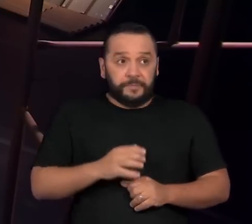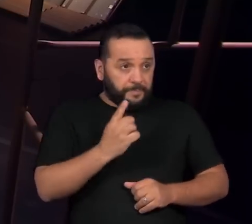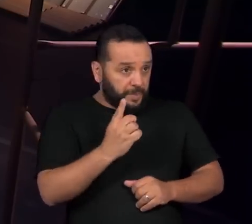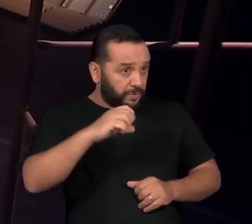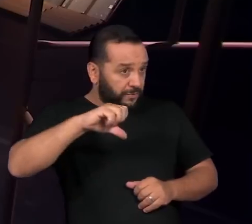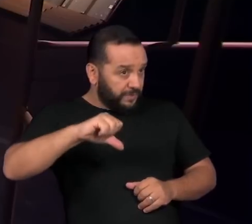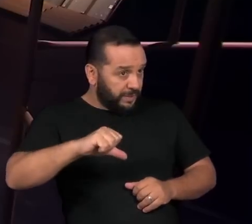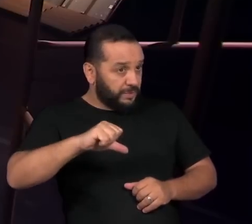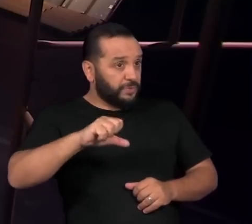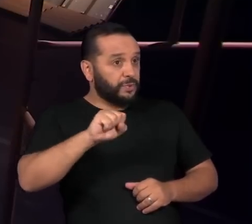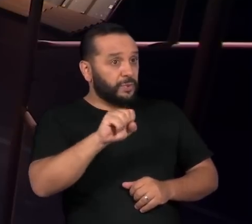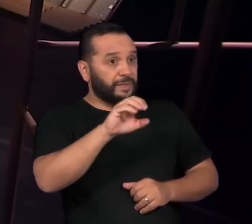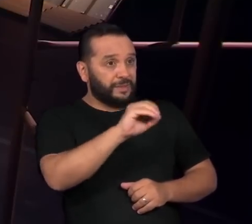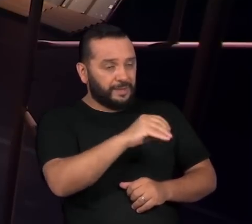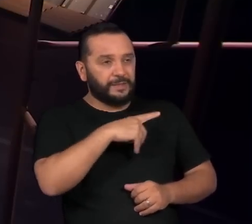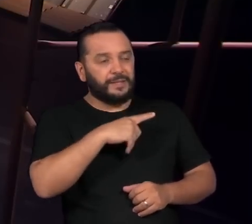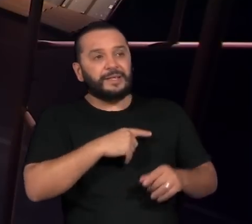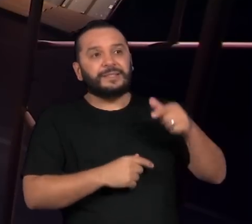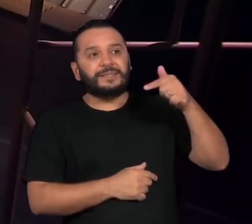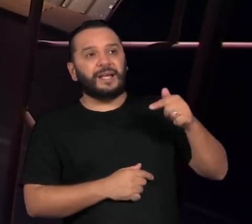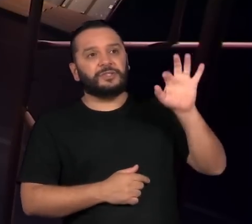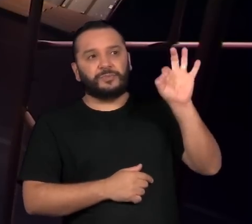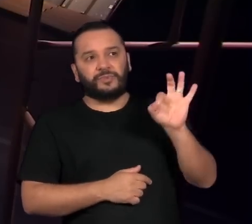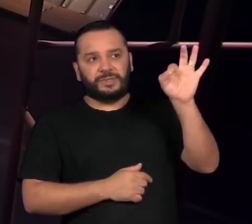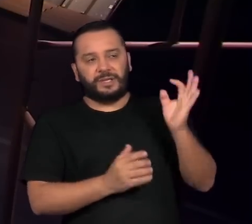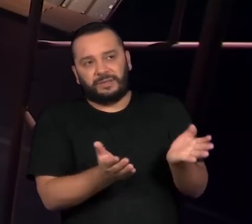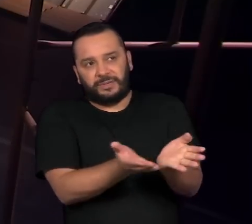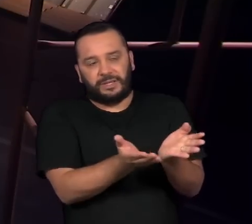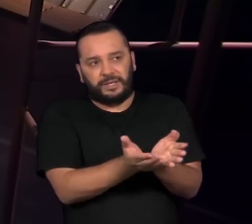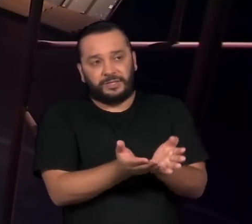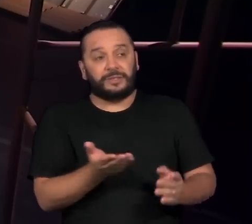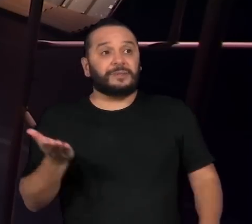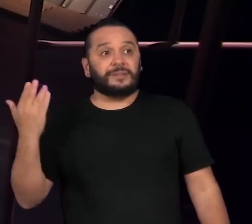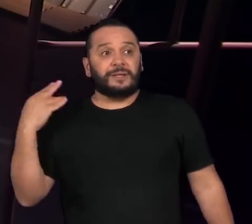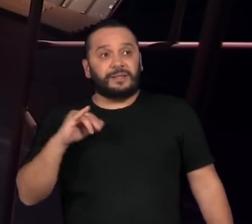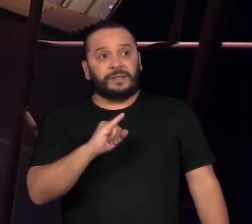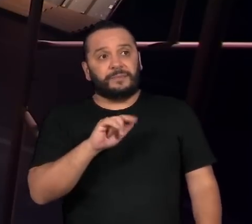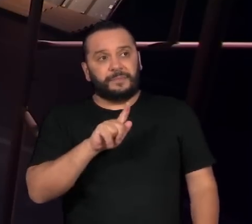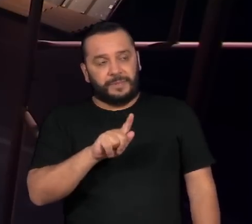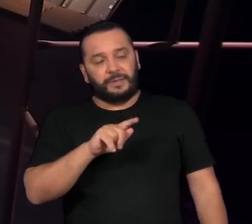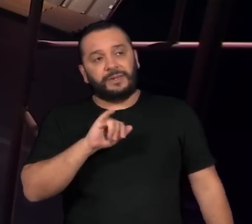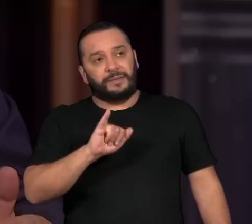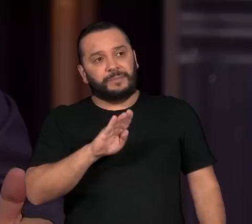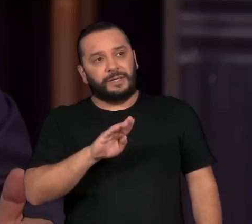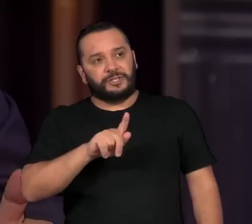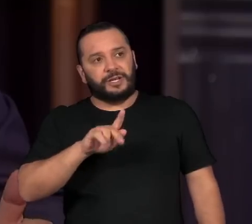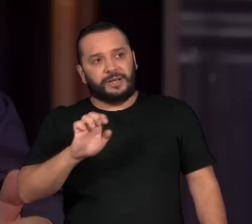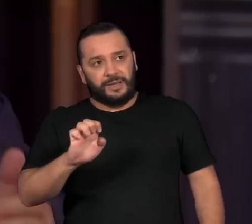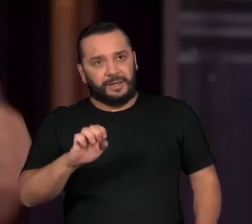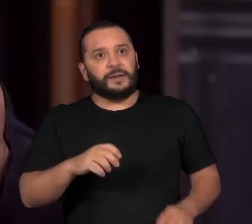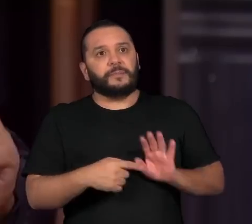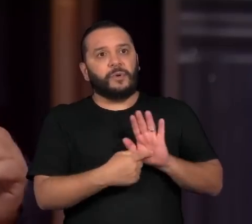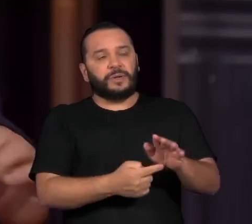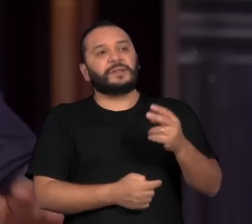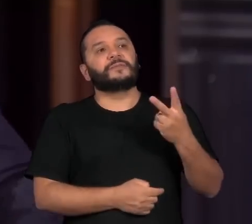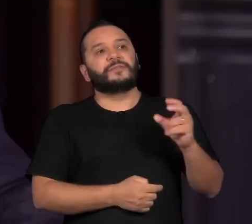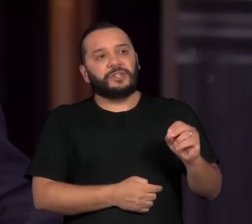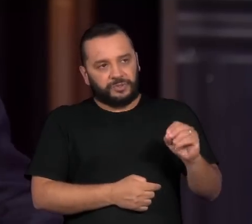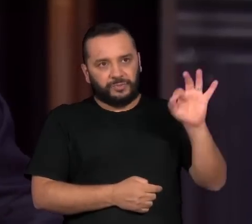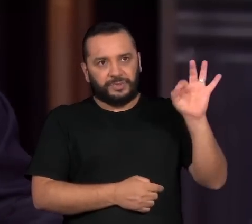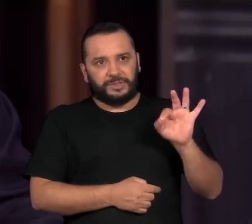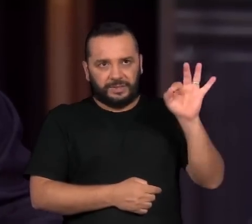era 7% de evangélicos. No último IBGE é 20, mais de 20, e o IPEC